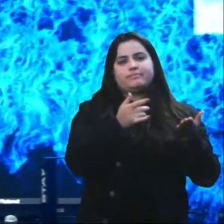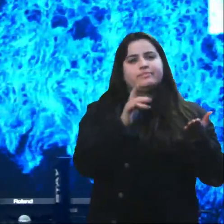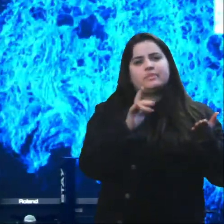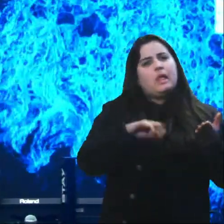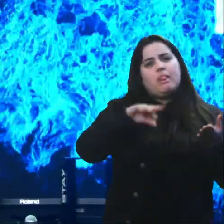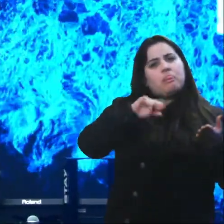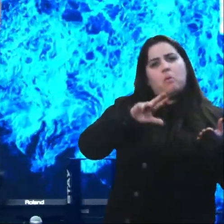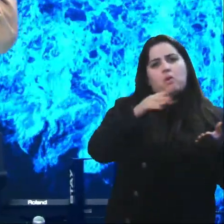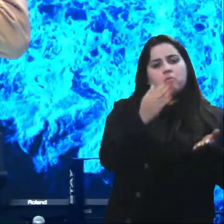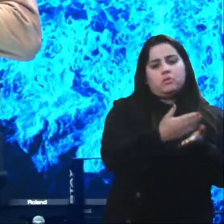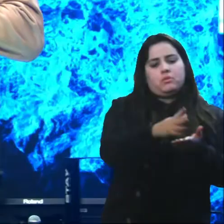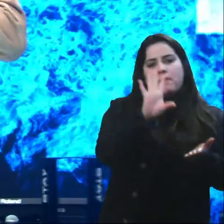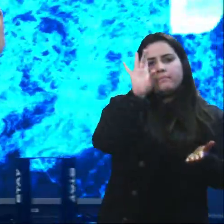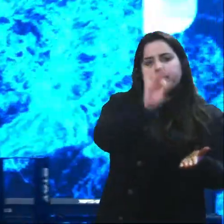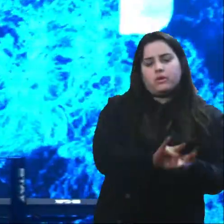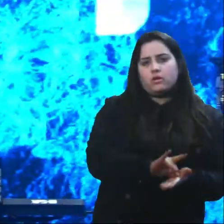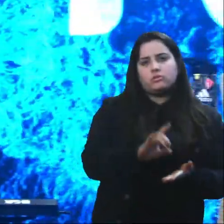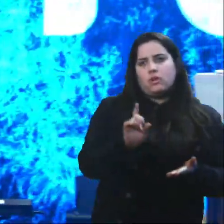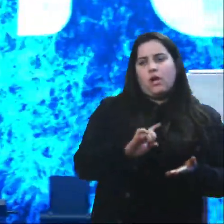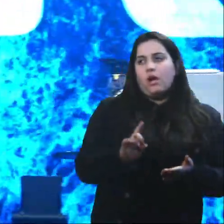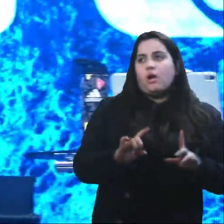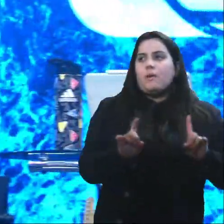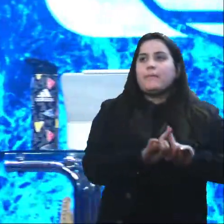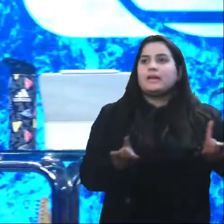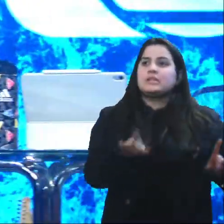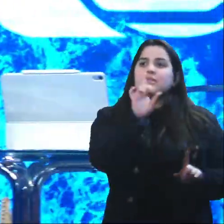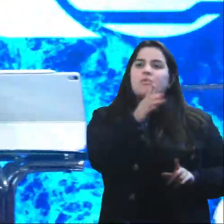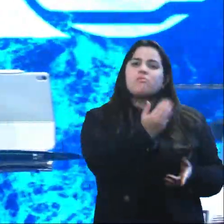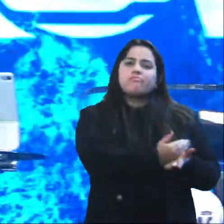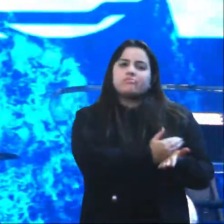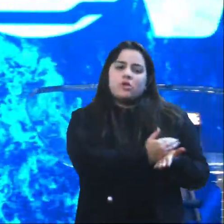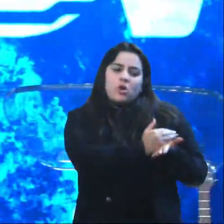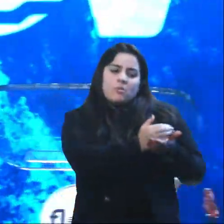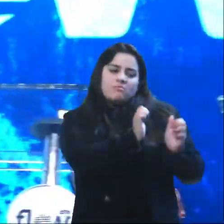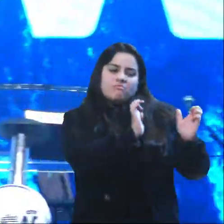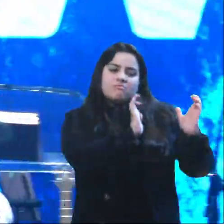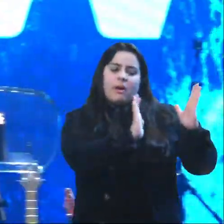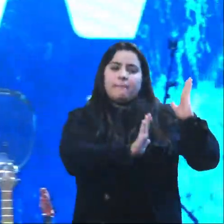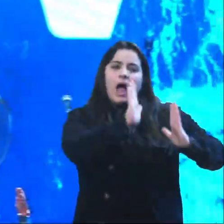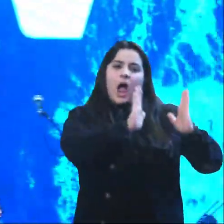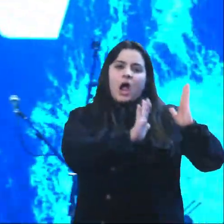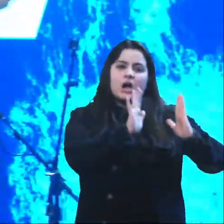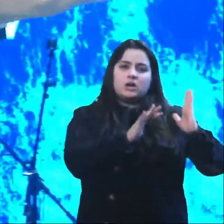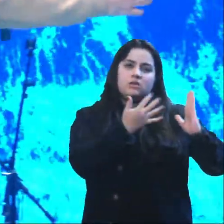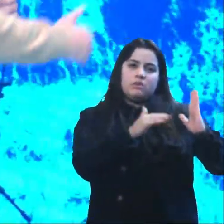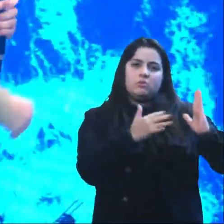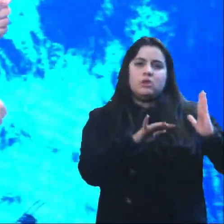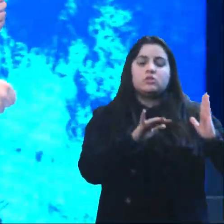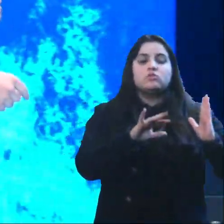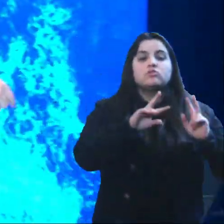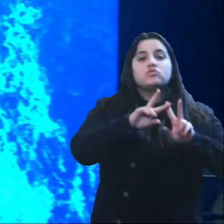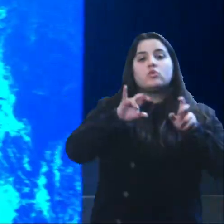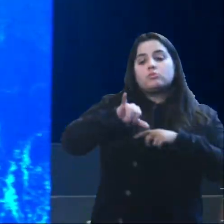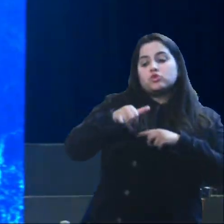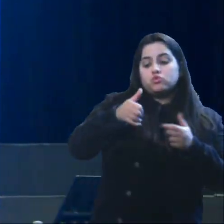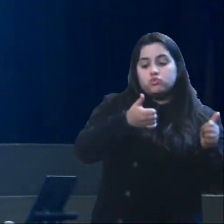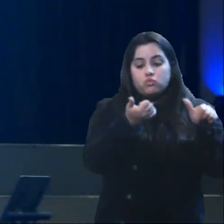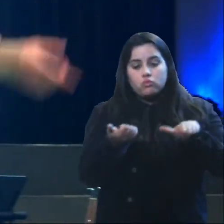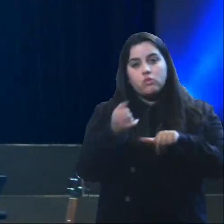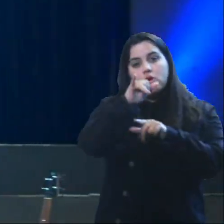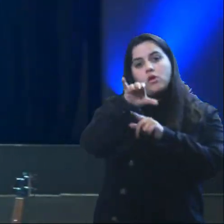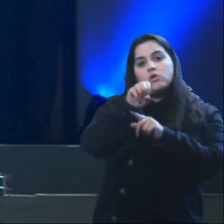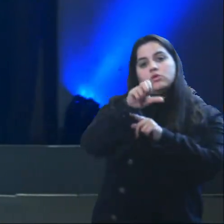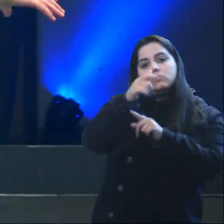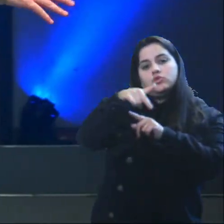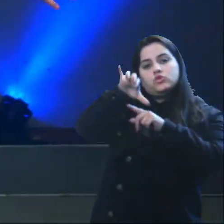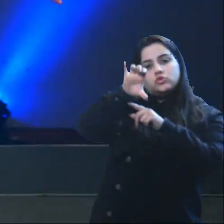início, de João Batista. E um pouquinho antes de falar sobre a vida de Jesus, a Bíblia conta a história